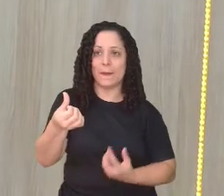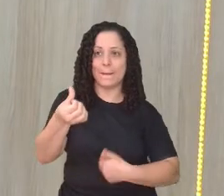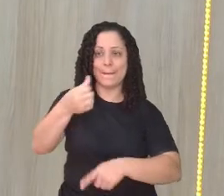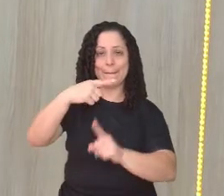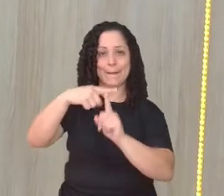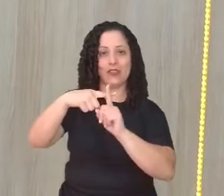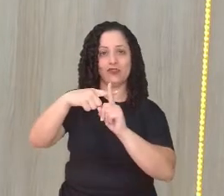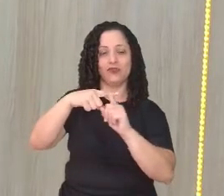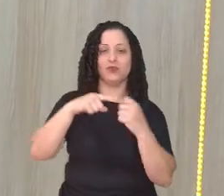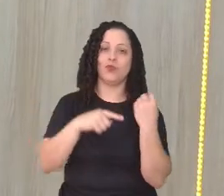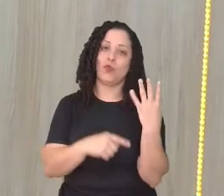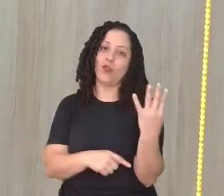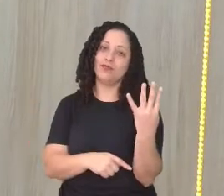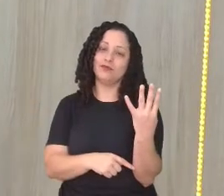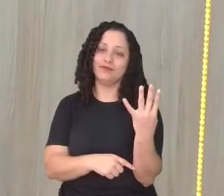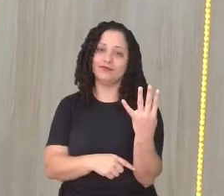4.